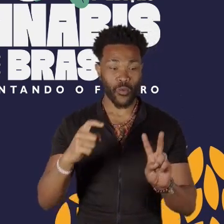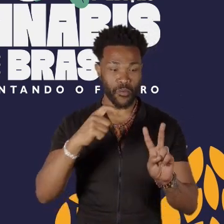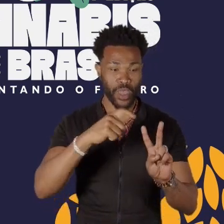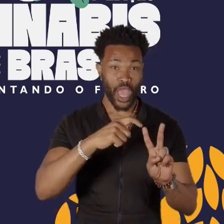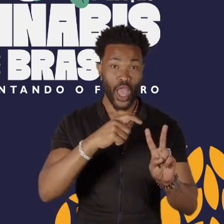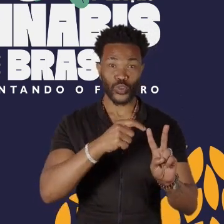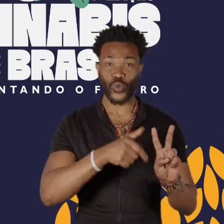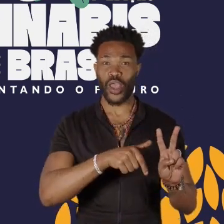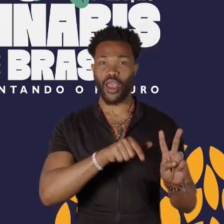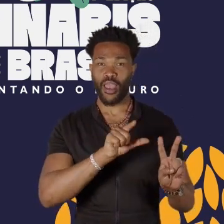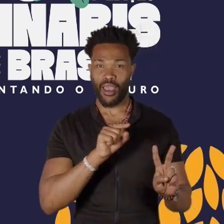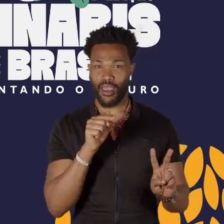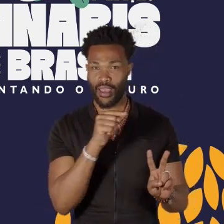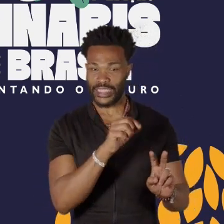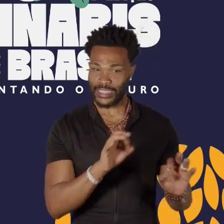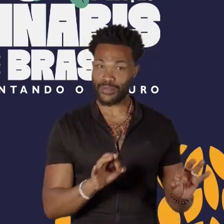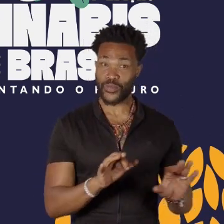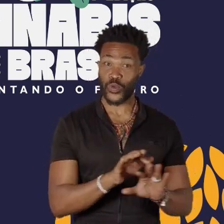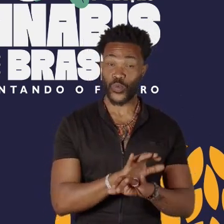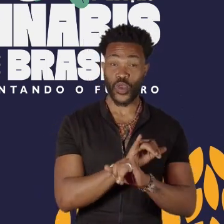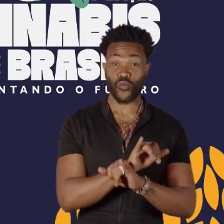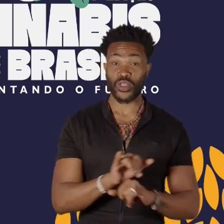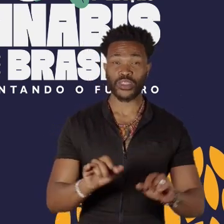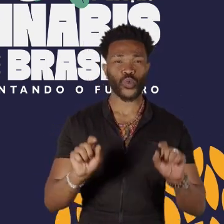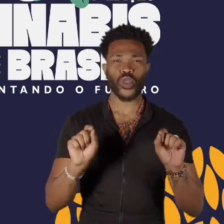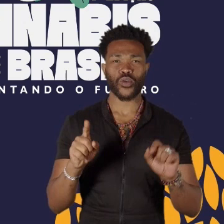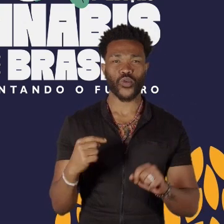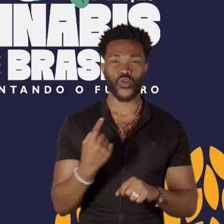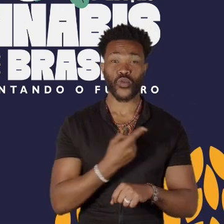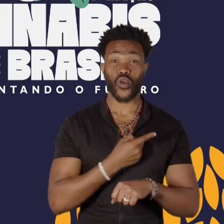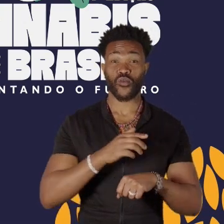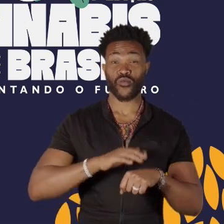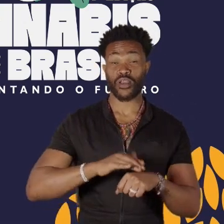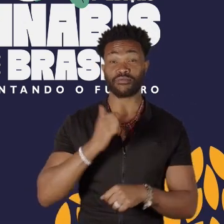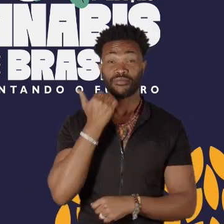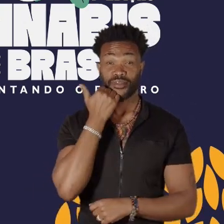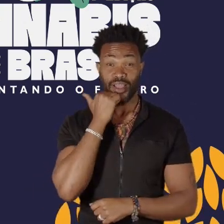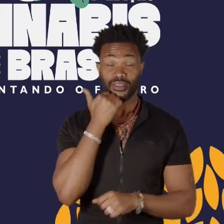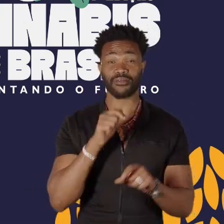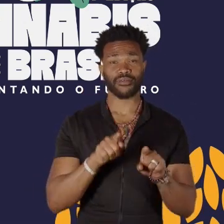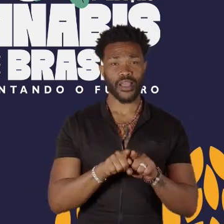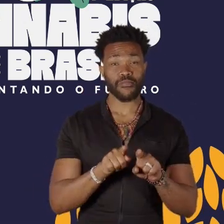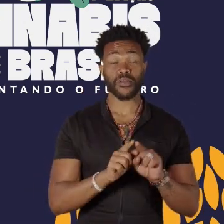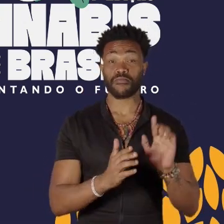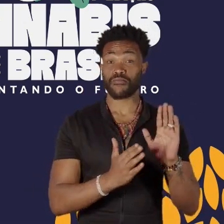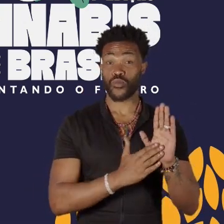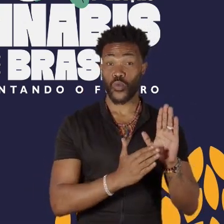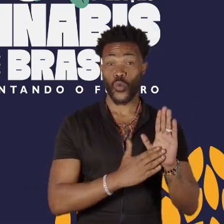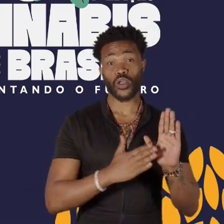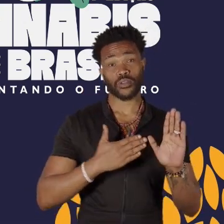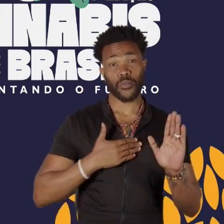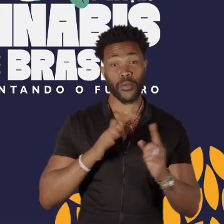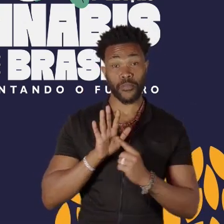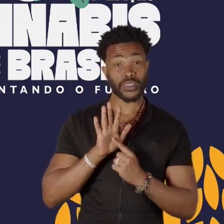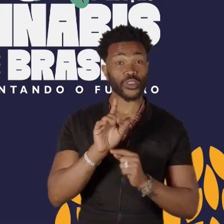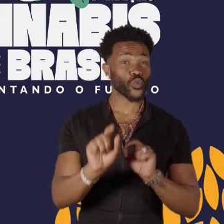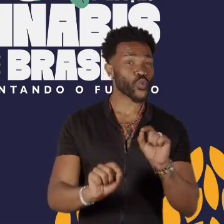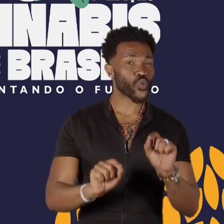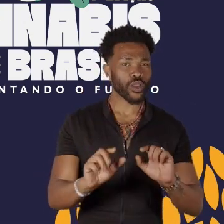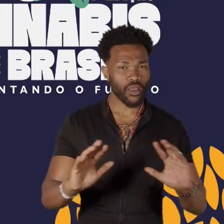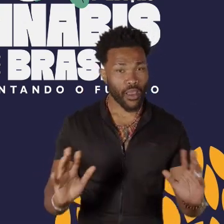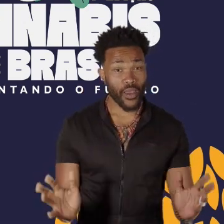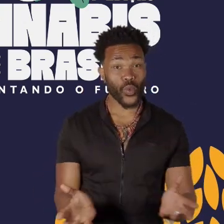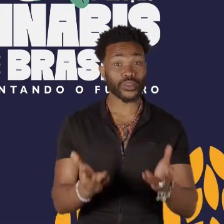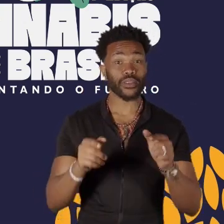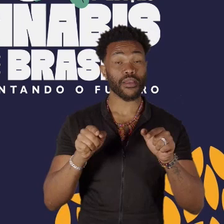quando, né, o Eric termina dizendo, bom, o que a gente está fazendo é ciência, e a proposta para a minha apresentação é justamente enaltecer